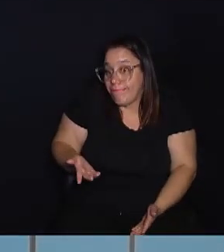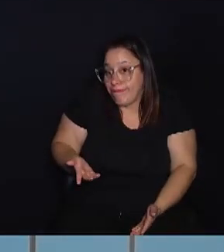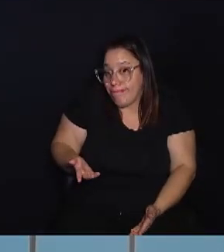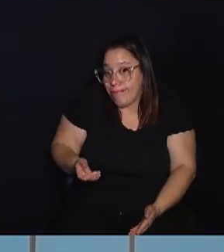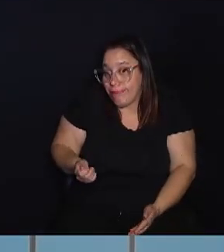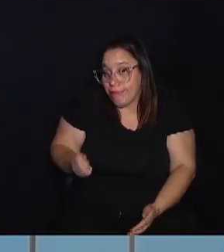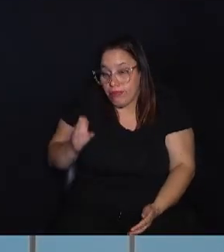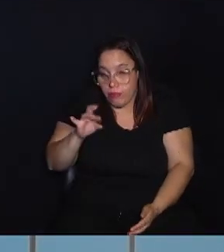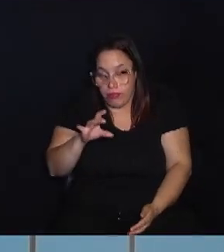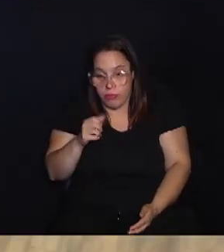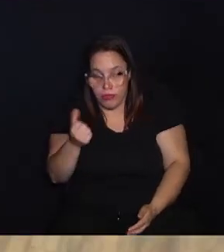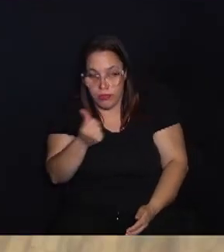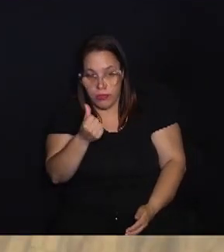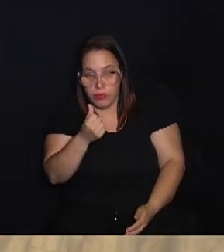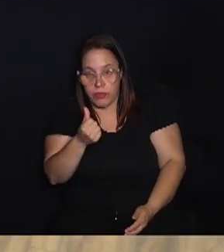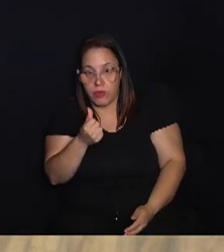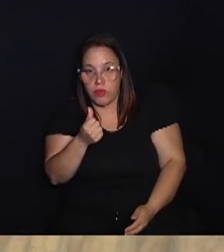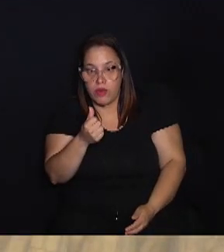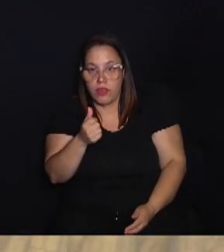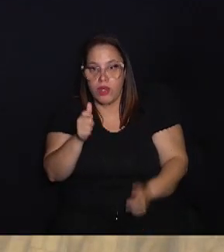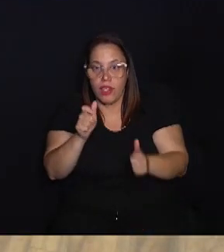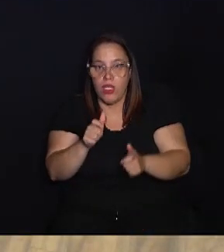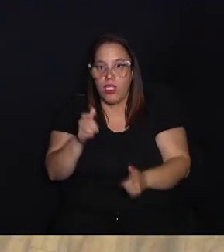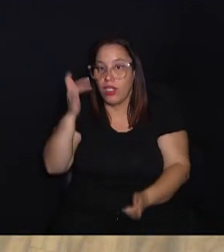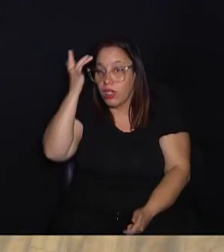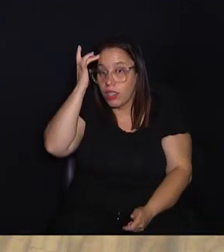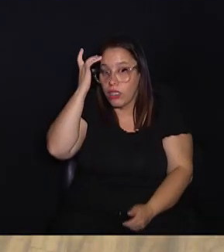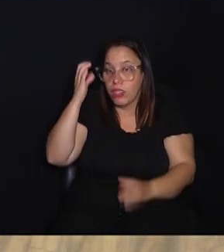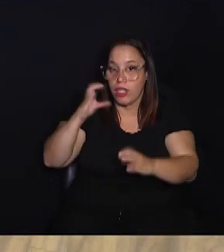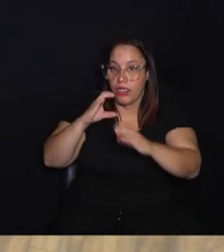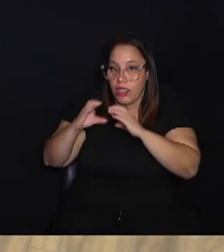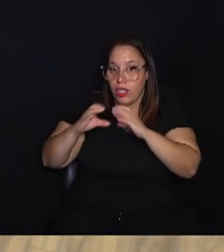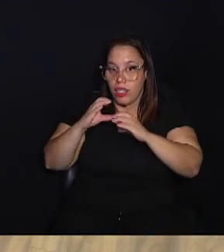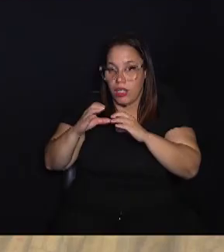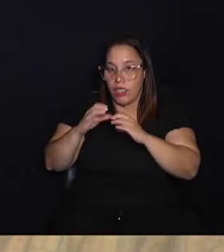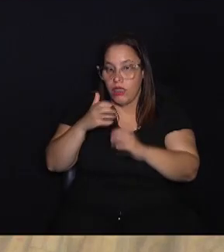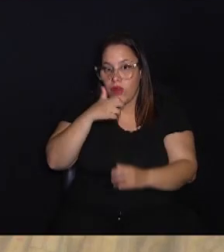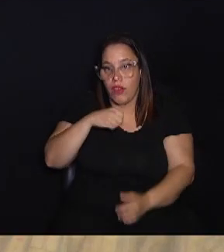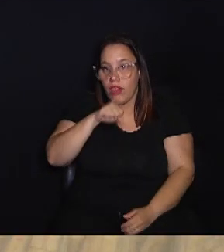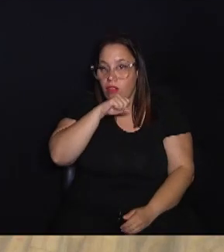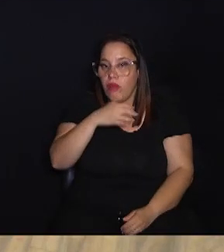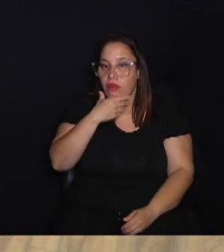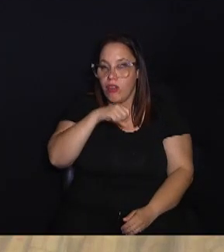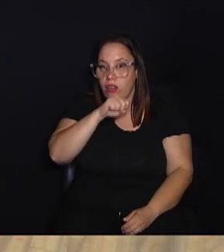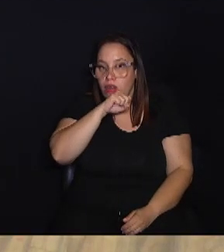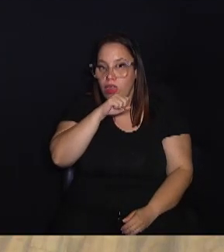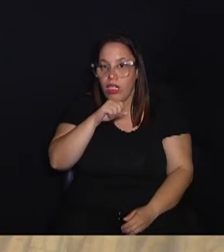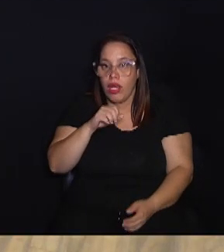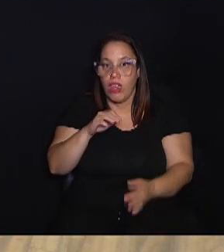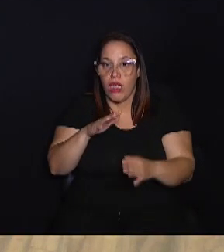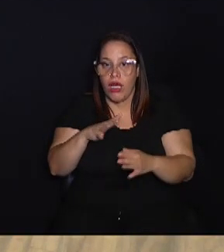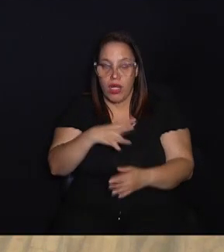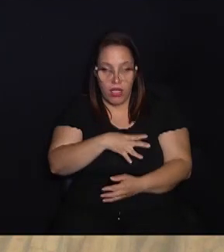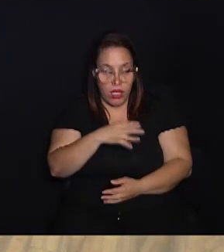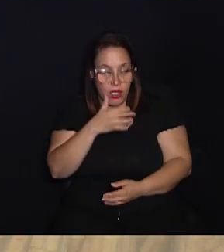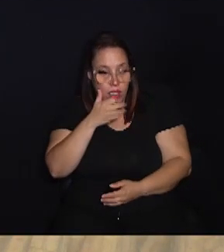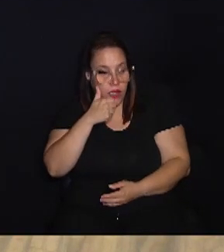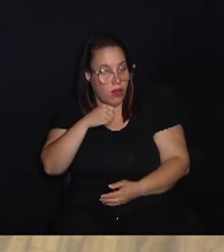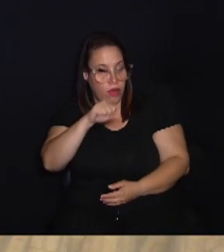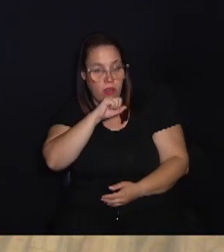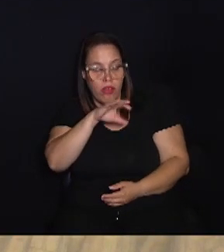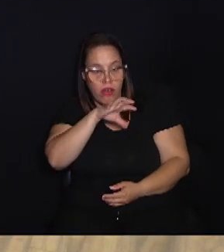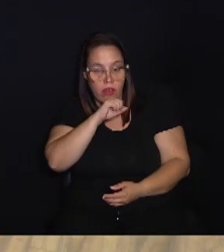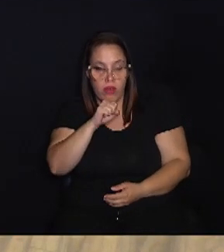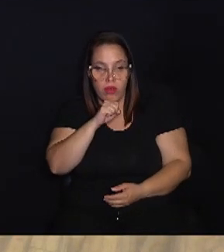só colocar uma coisa que acho, assim, eu acho que a comunicação tem que ser entre pai e filho, mas entre pais também. É muito comum, porque